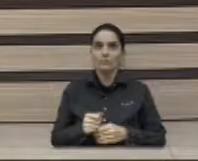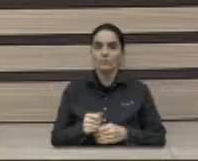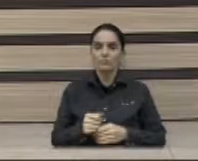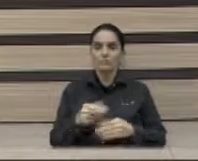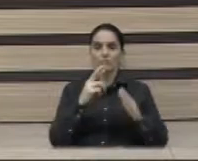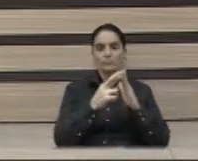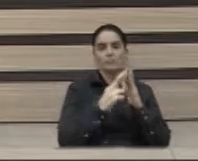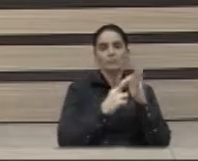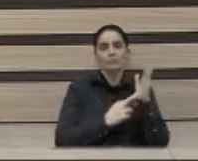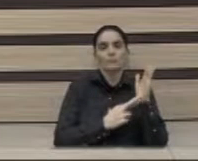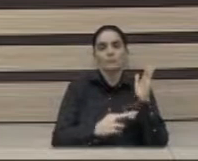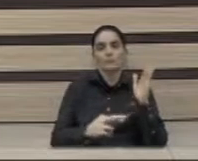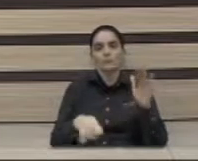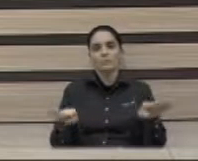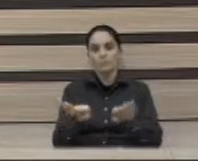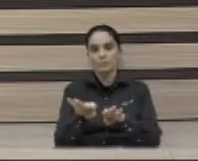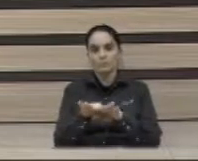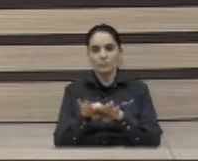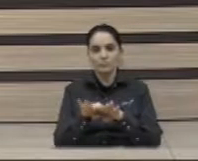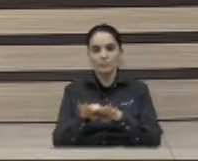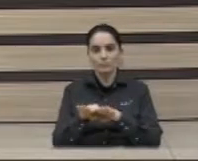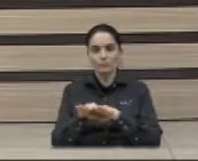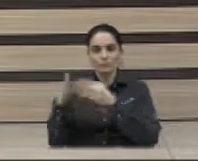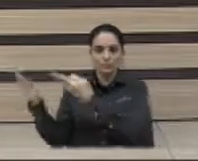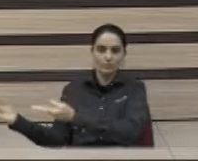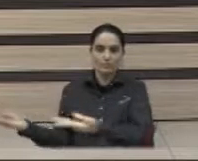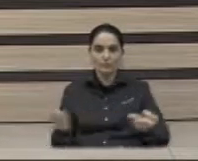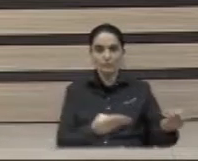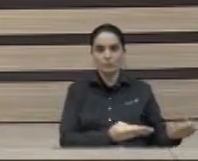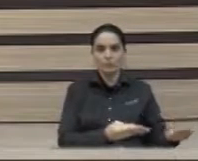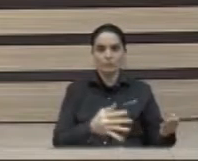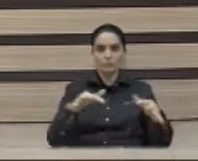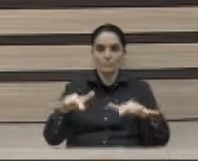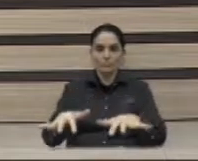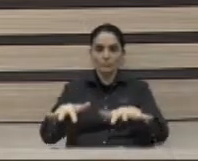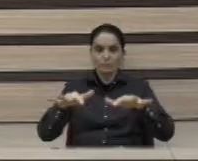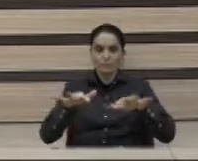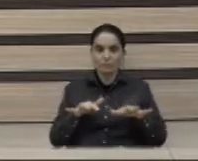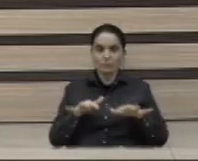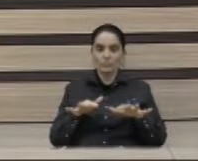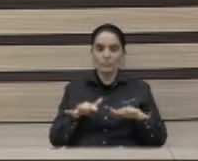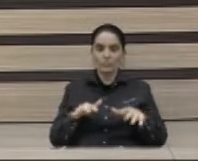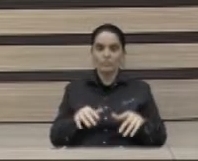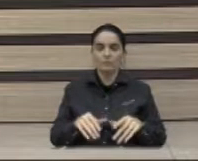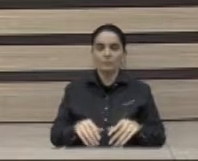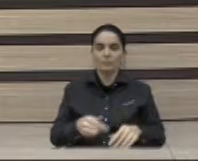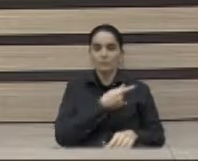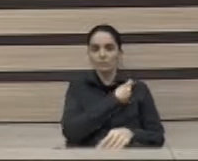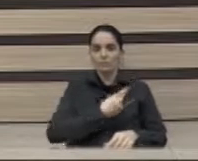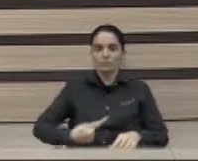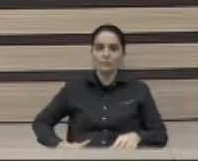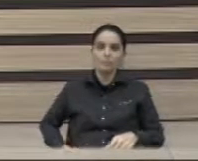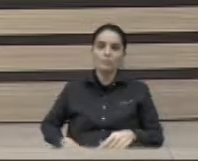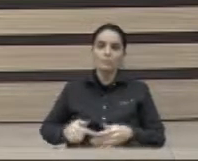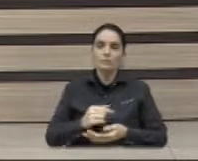sobre a regulamentação e convocação de audiências públicas e da outras